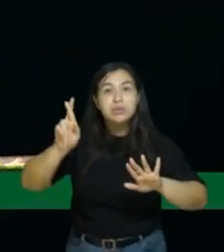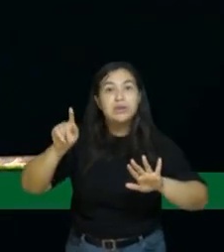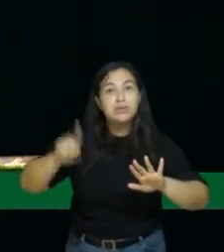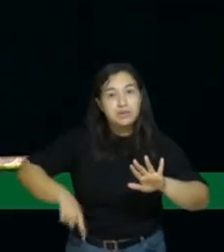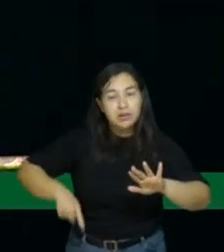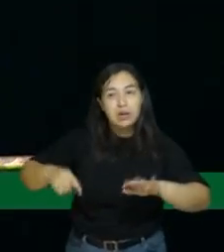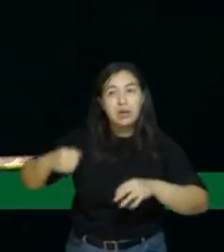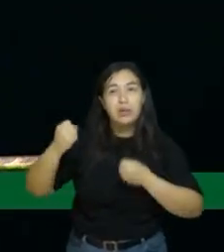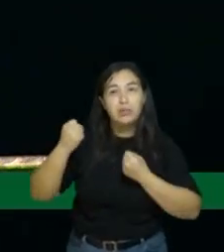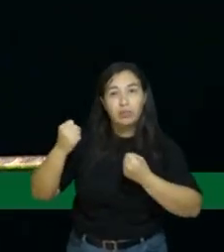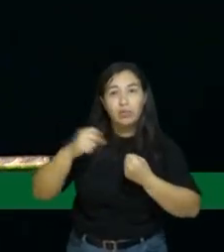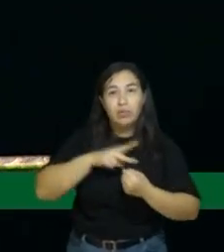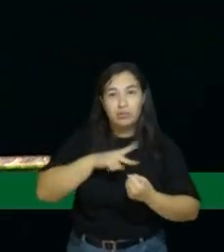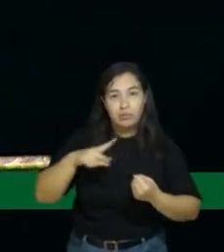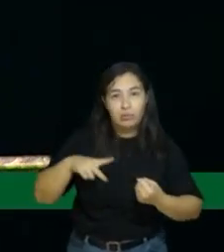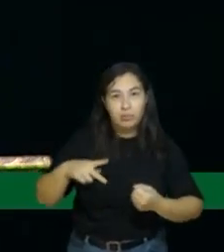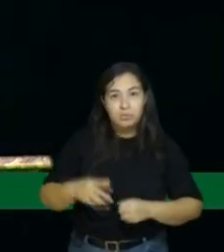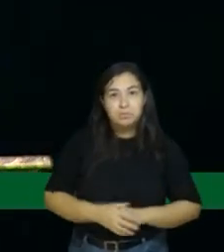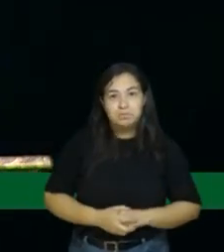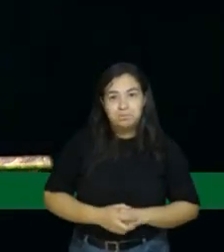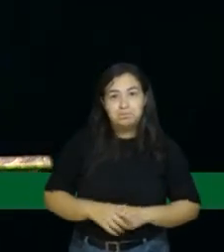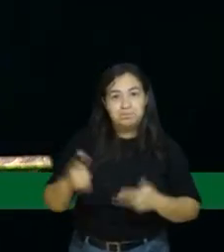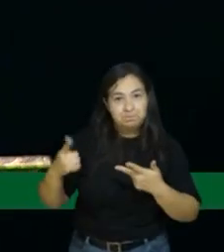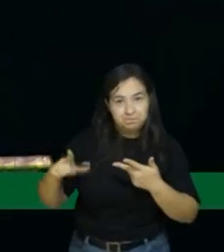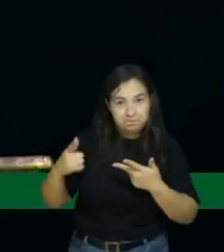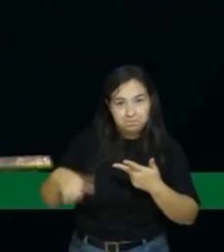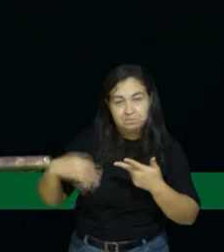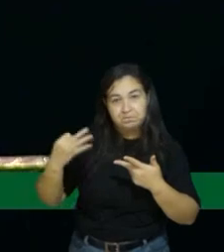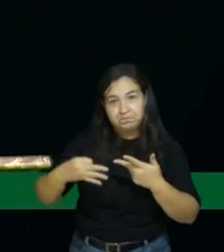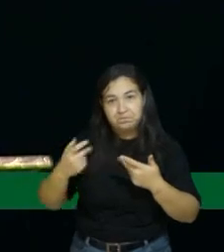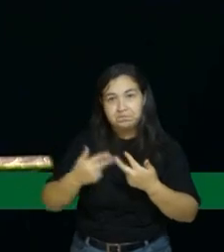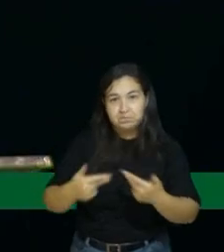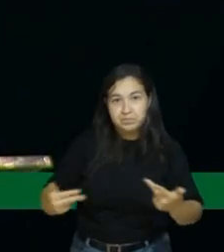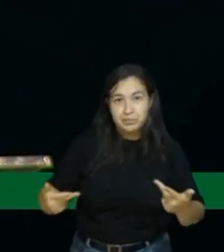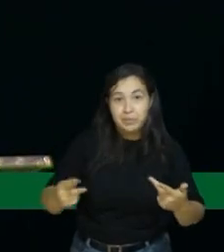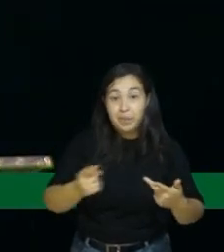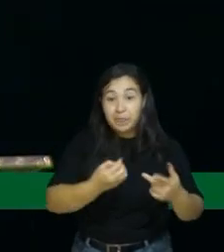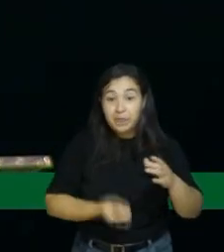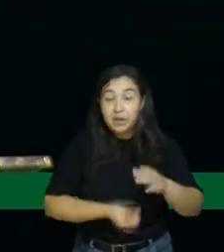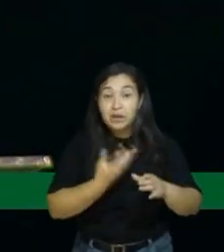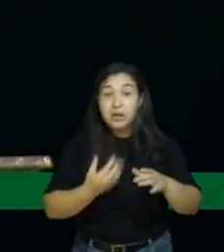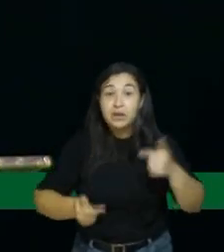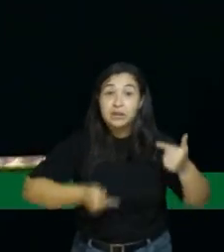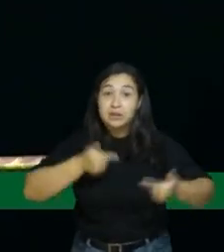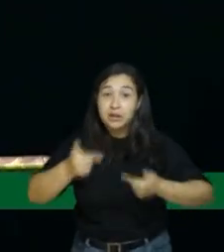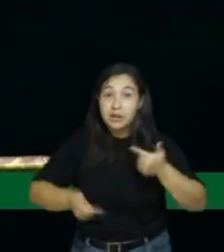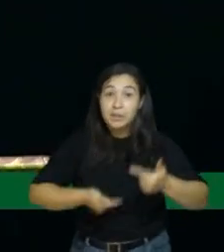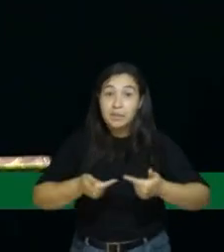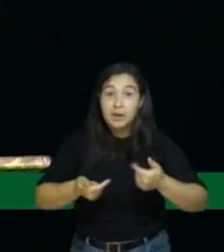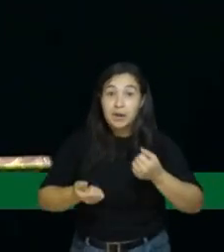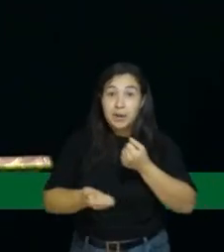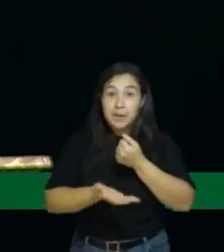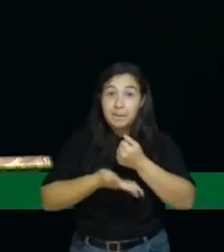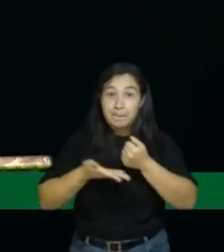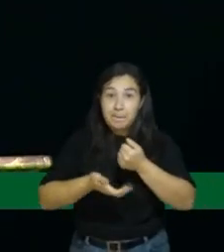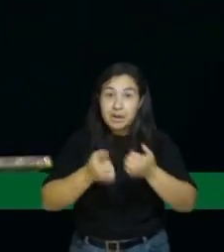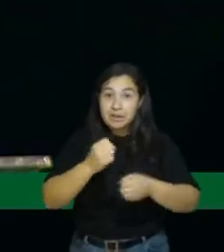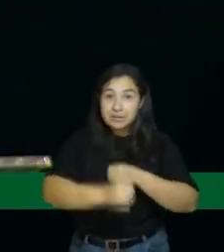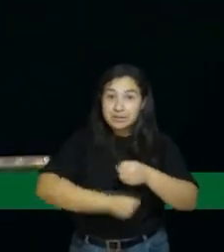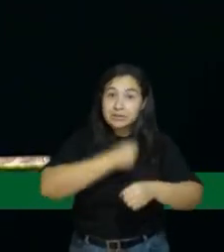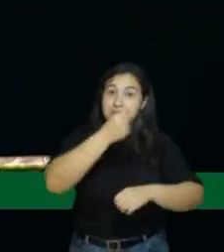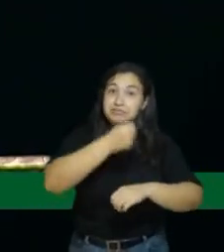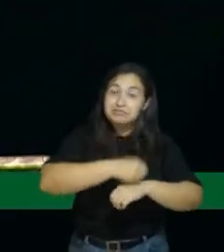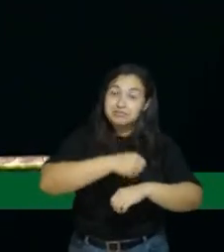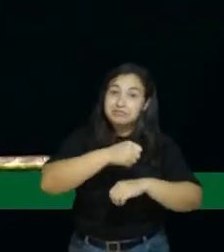a fazer esse trabalho por criando uma sociedade totalmente sustentável 30 segundos totalmente